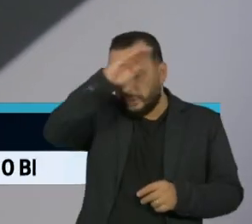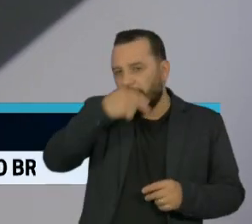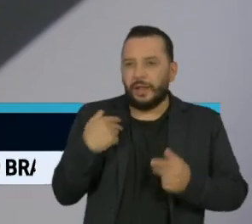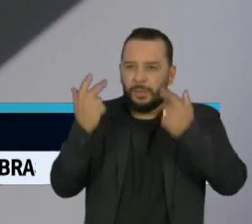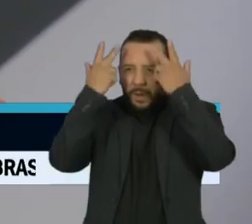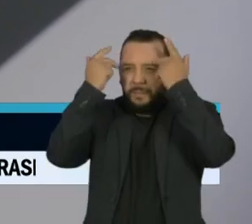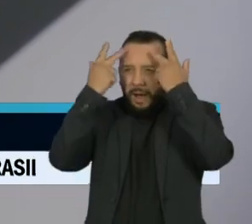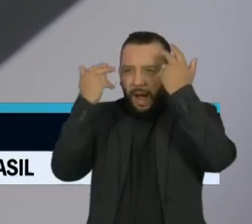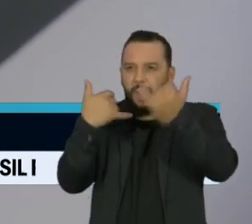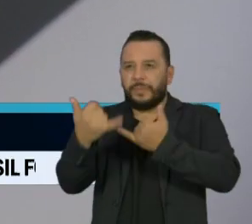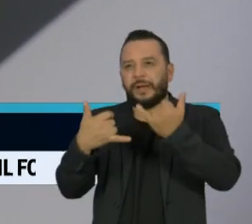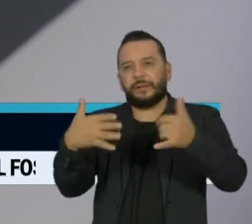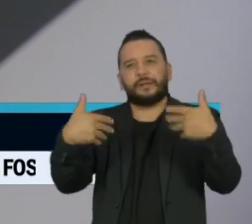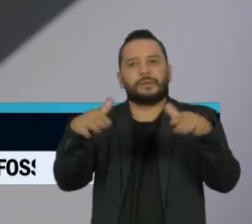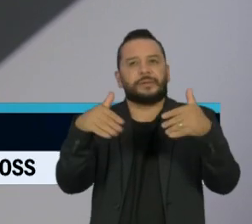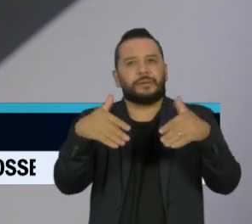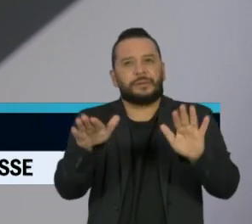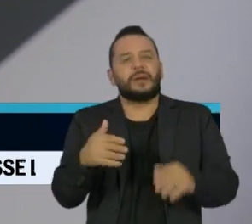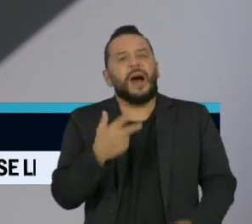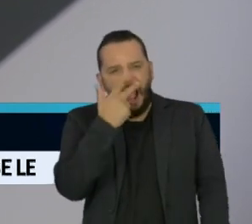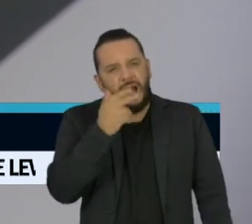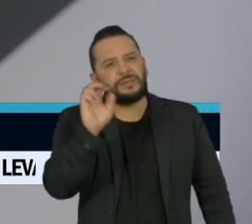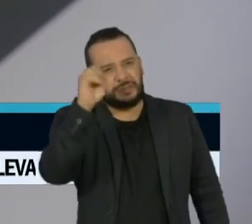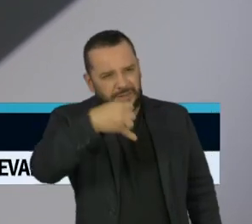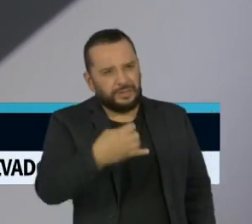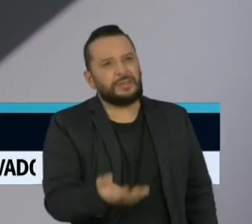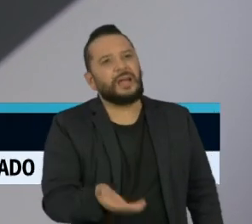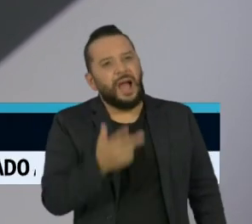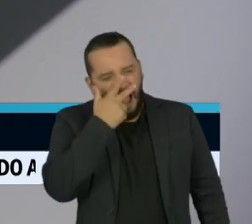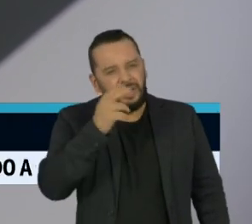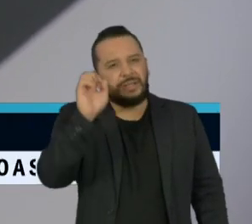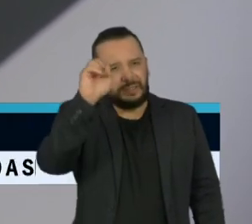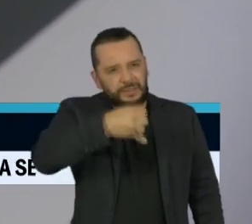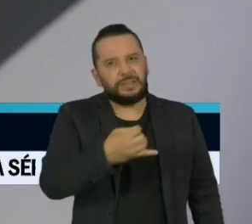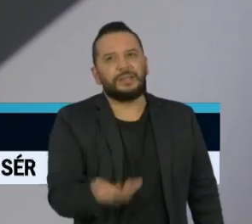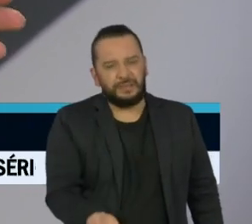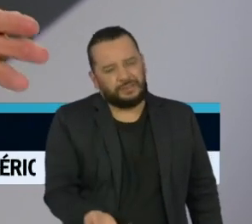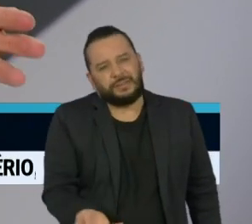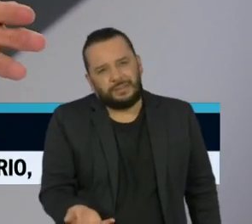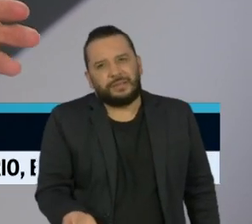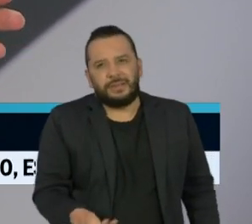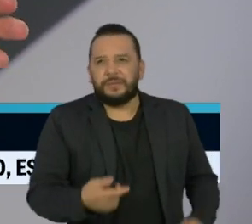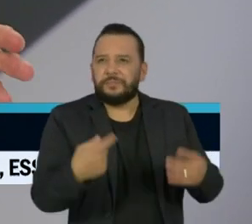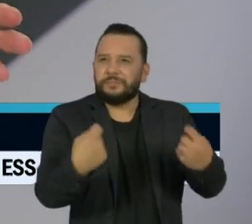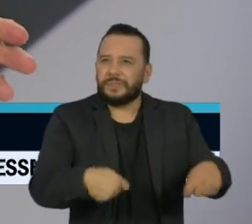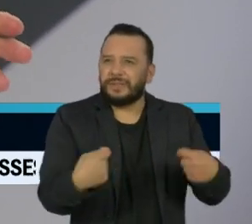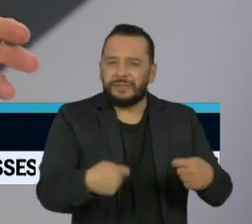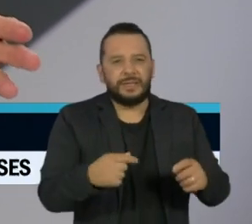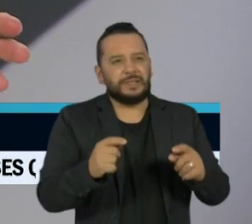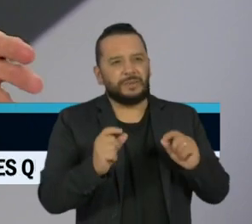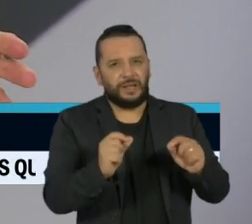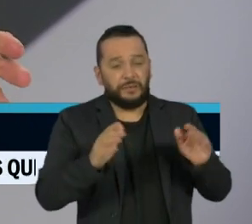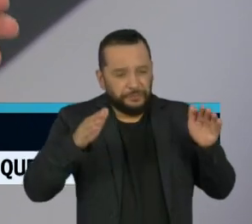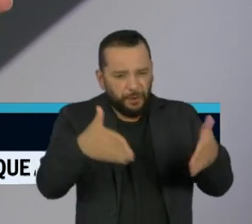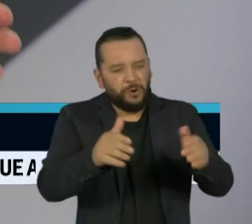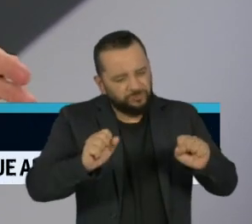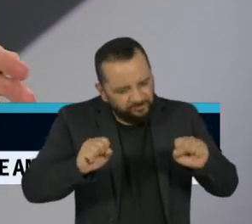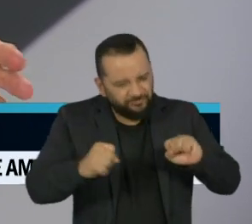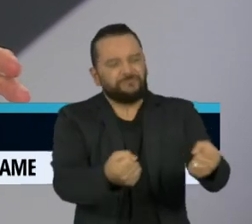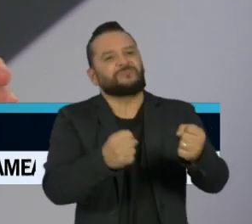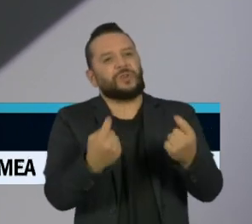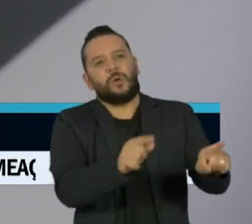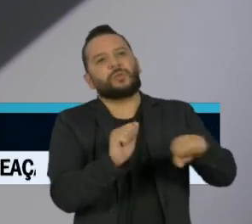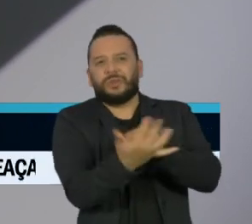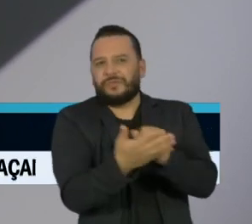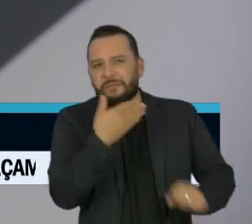eu esqueci para todos né e de novo usar a energia para aquilo que é fundamental hoje